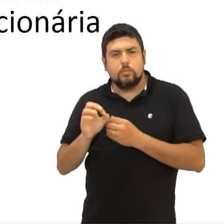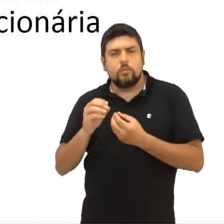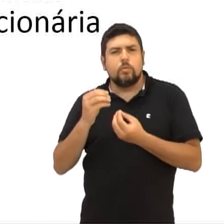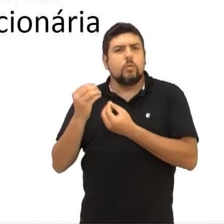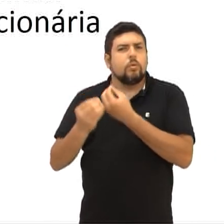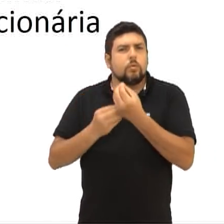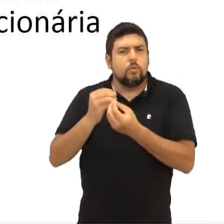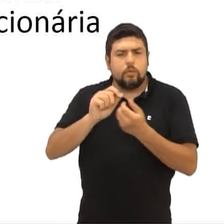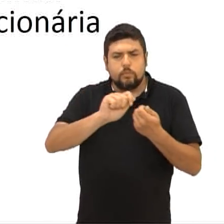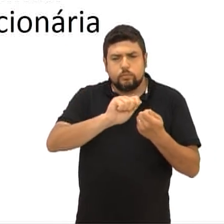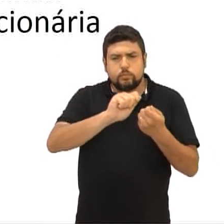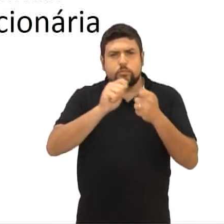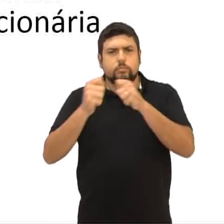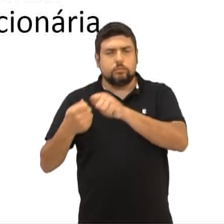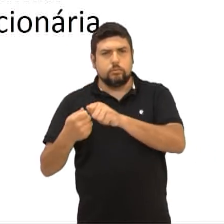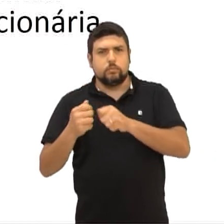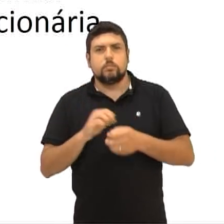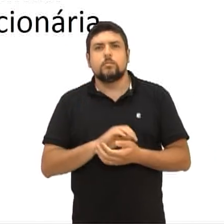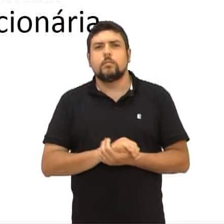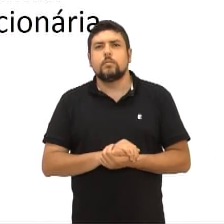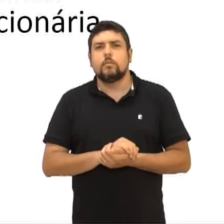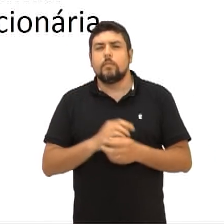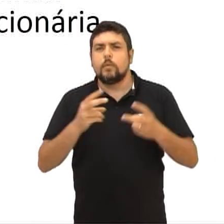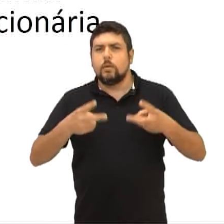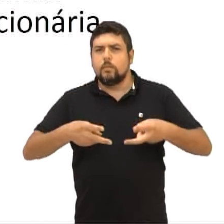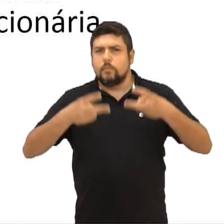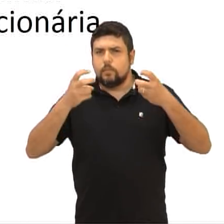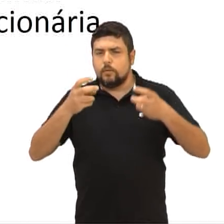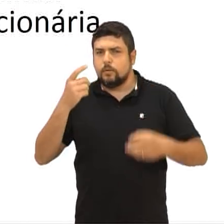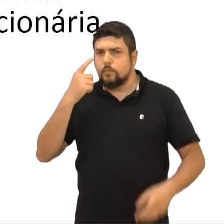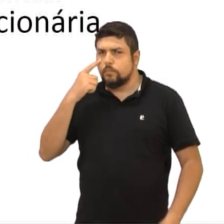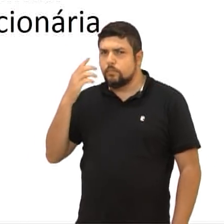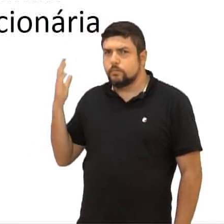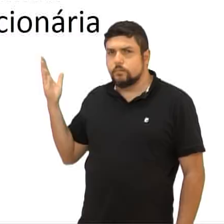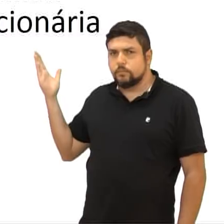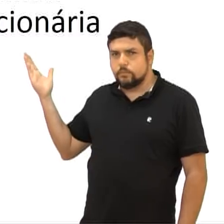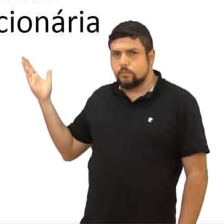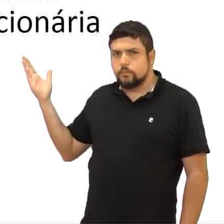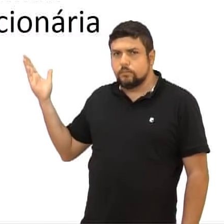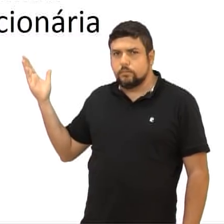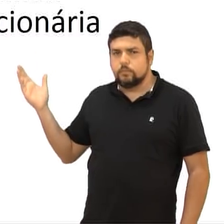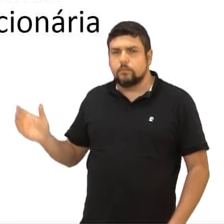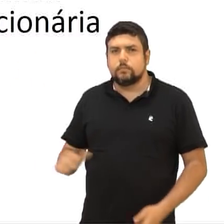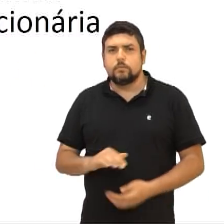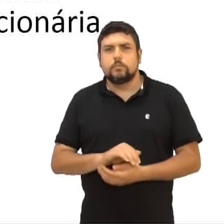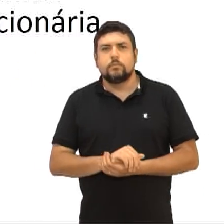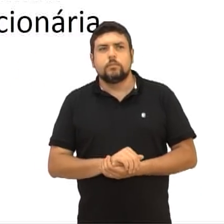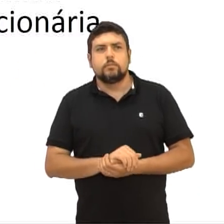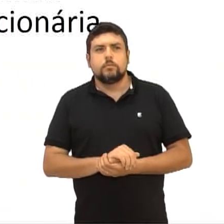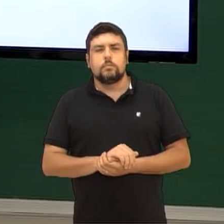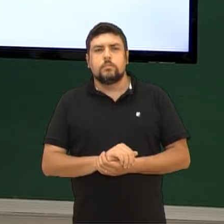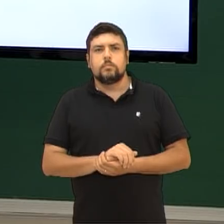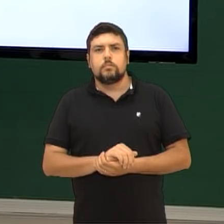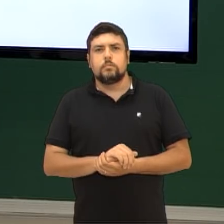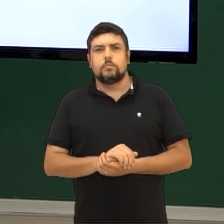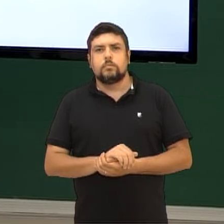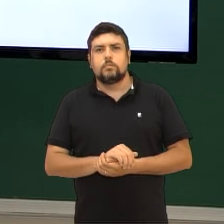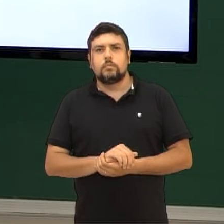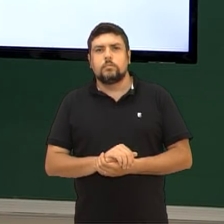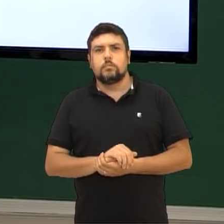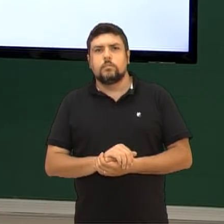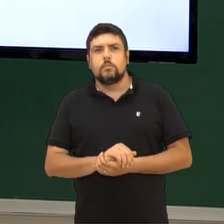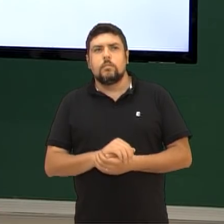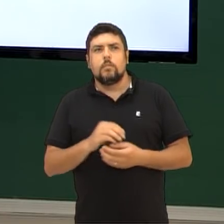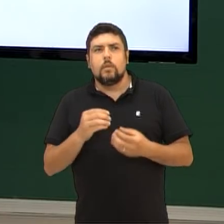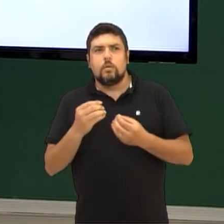percentual. Então veja na imagem, toda razão ela é descrita com o